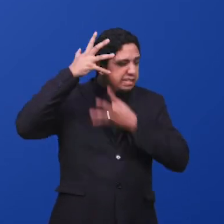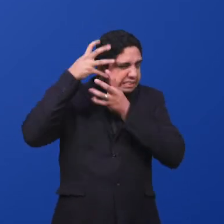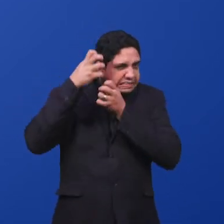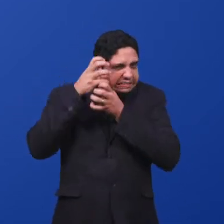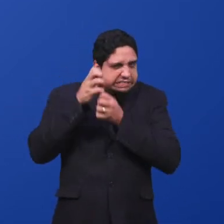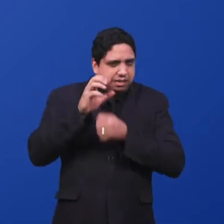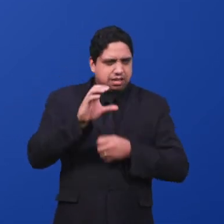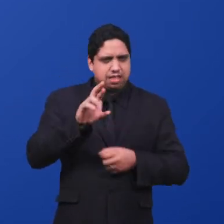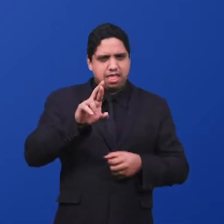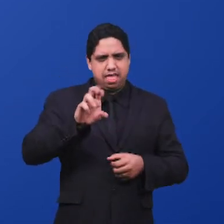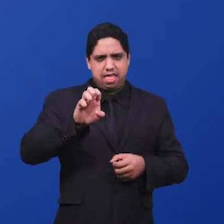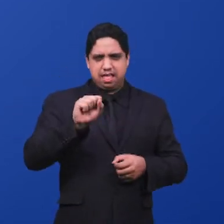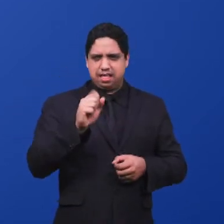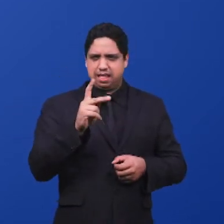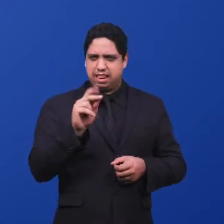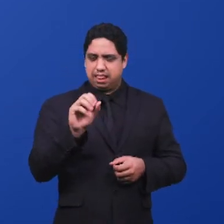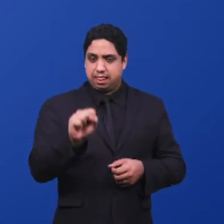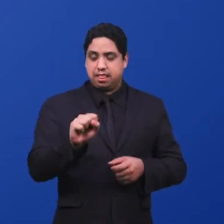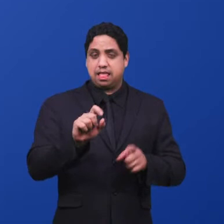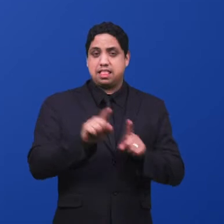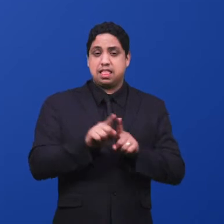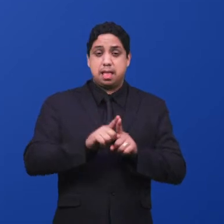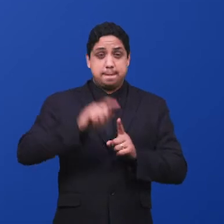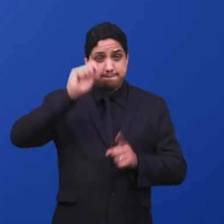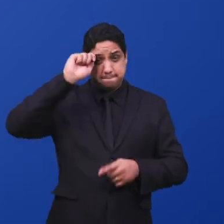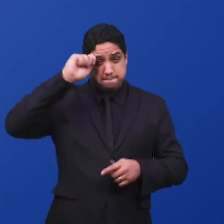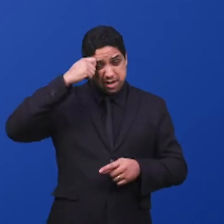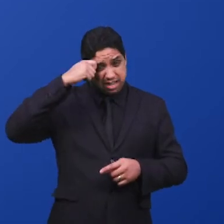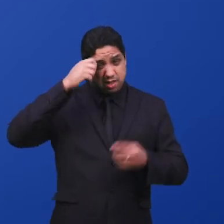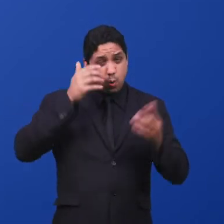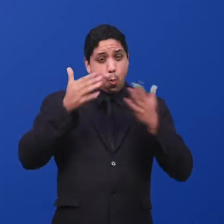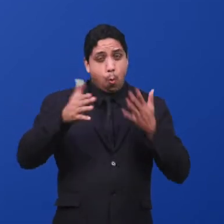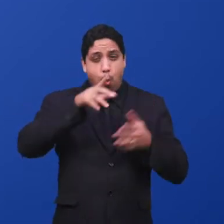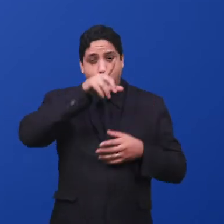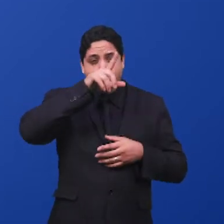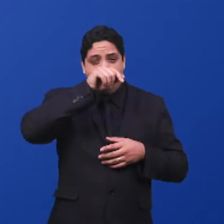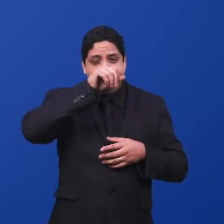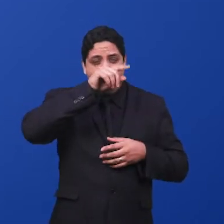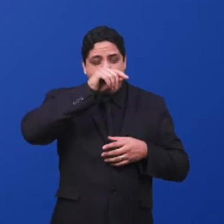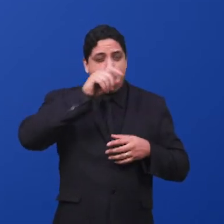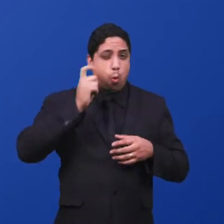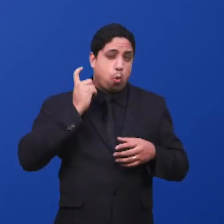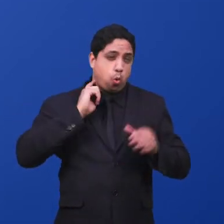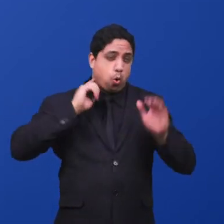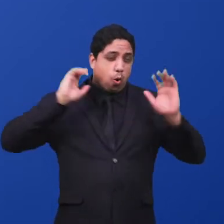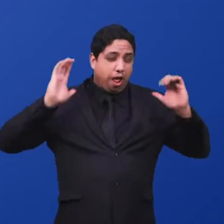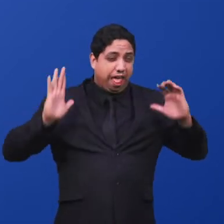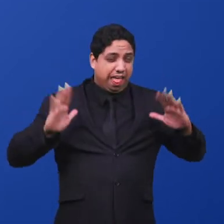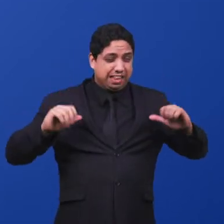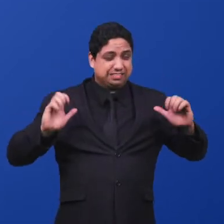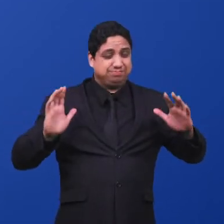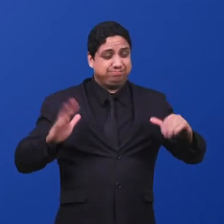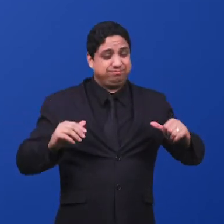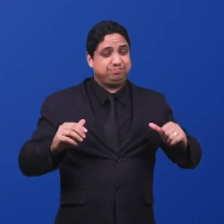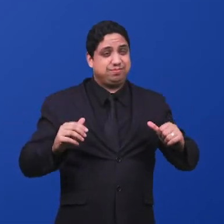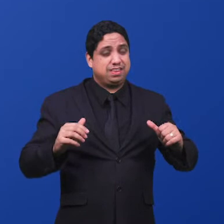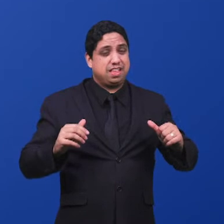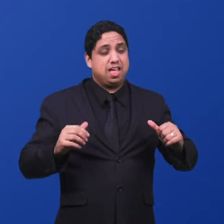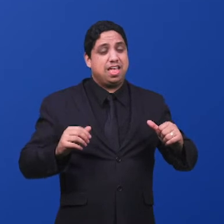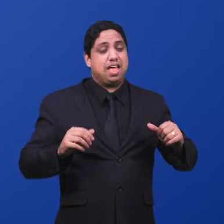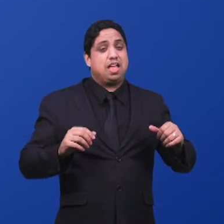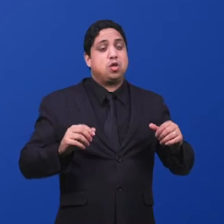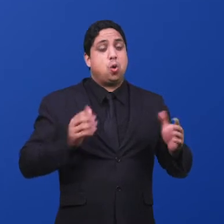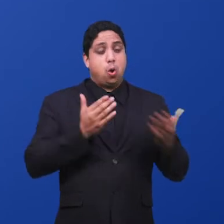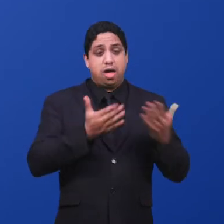crespos, pretos como corvo", com o que está escrito em Isaías,